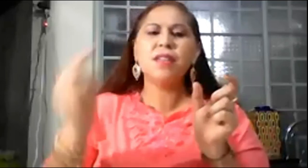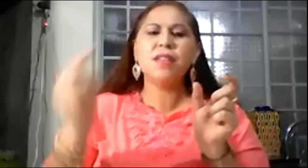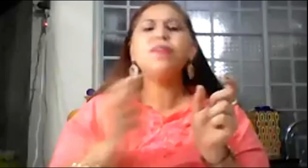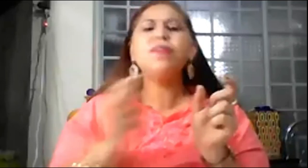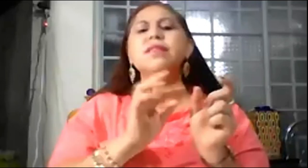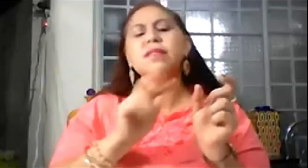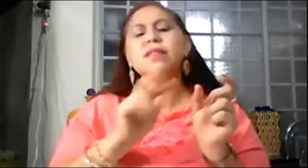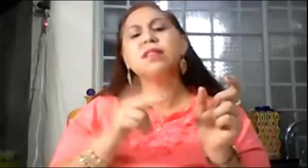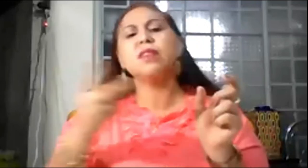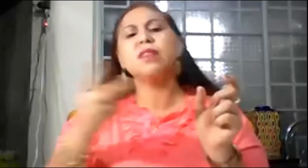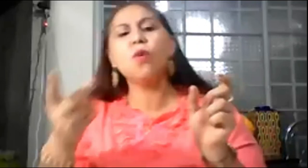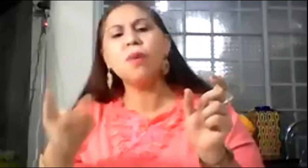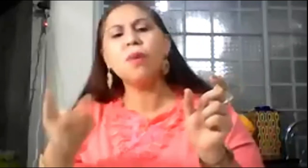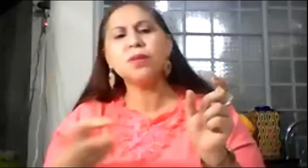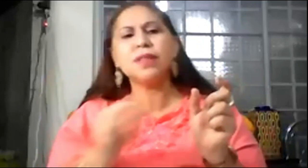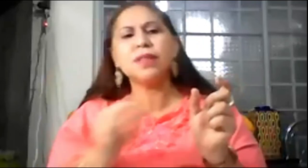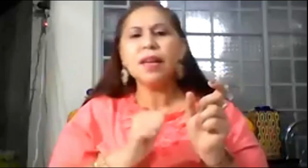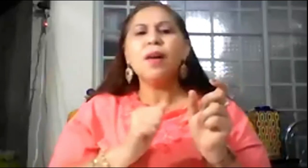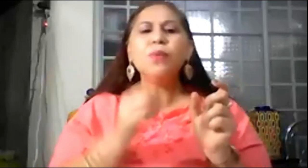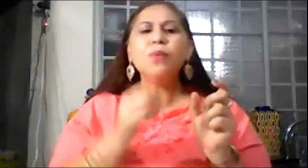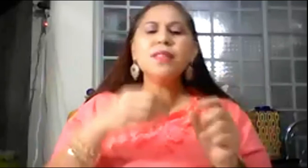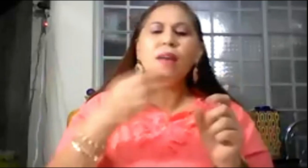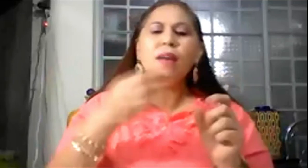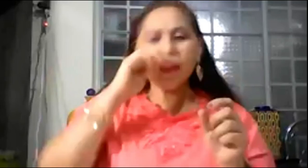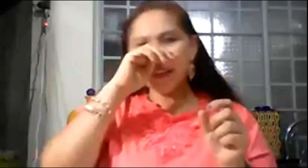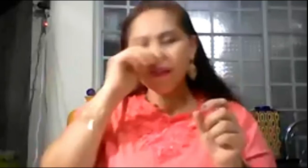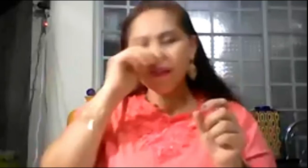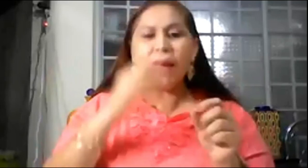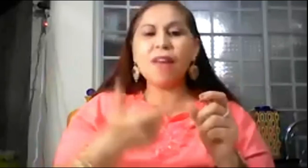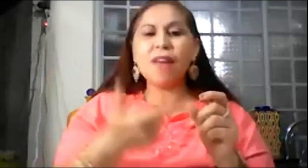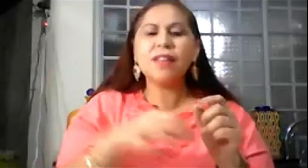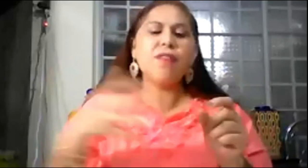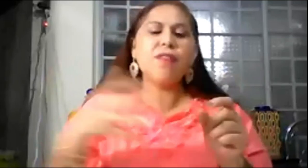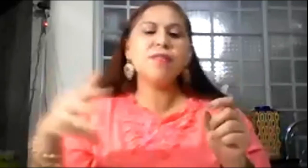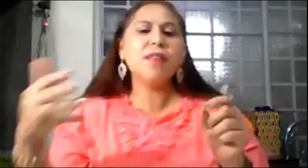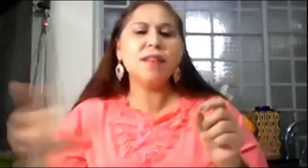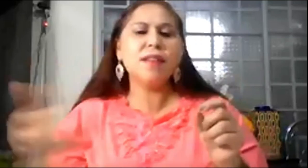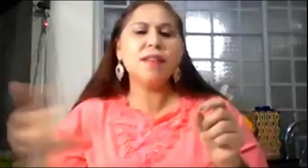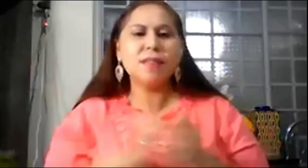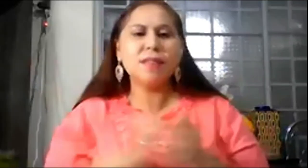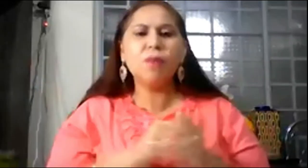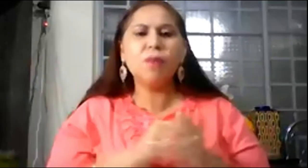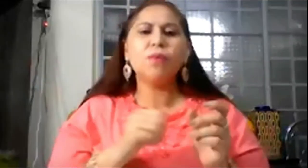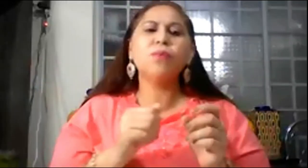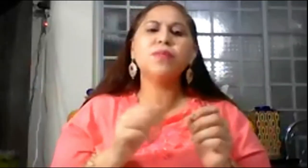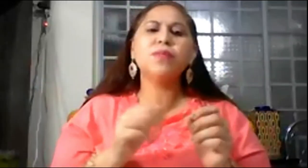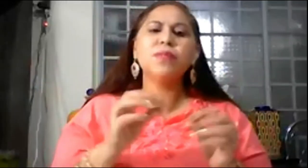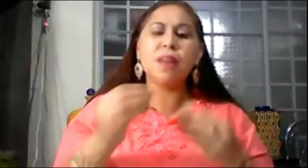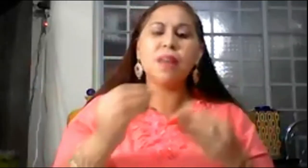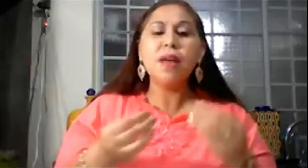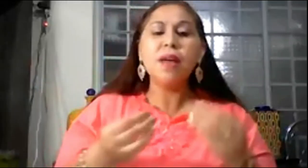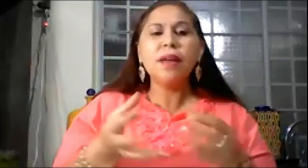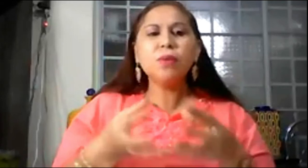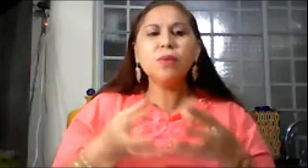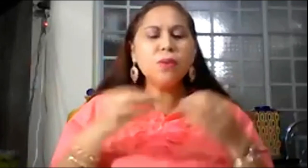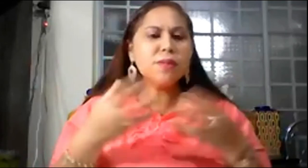sinais derivados, esses sinais compostos, né? Um sinal uma palavra que tem vários sinais, né? Um sinal.